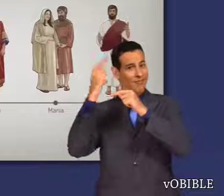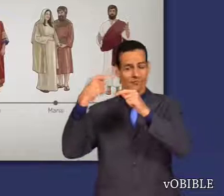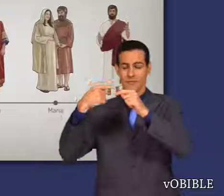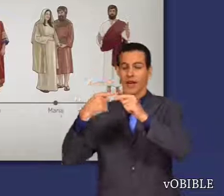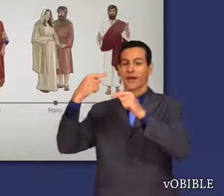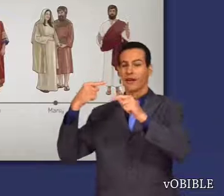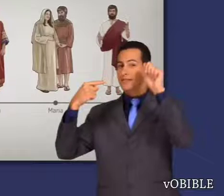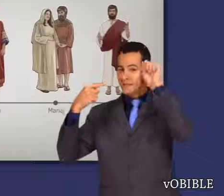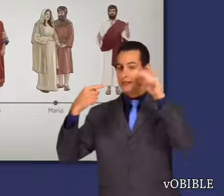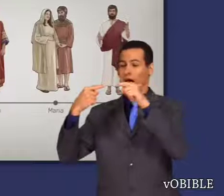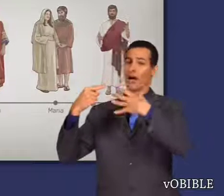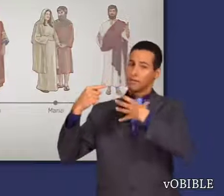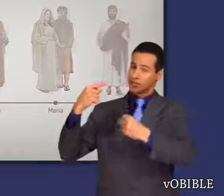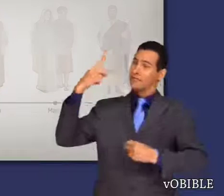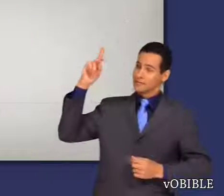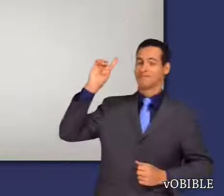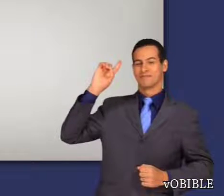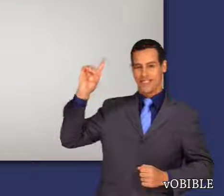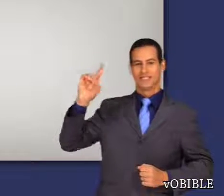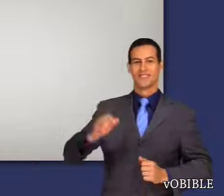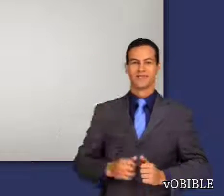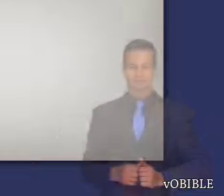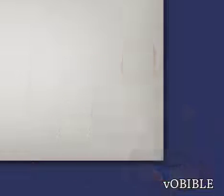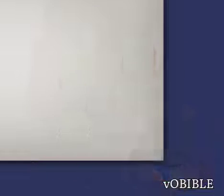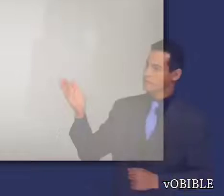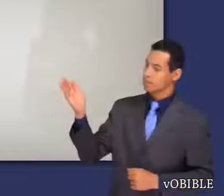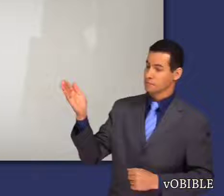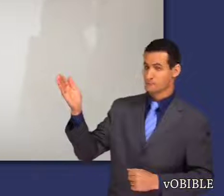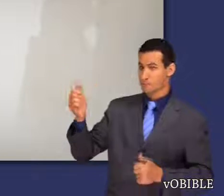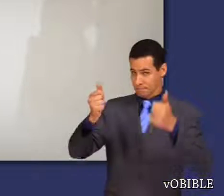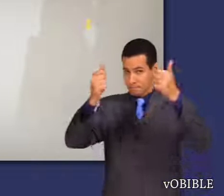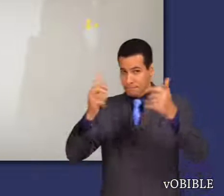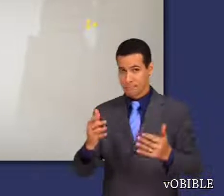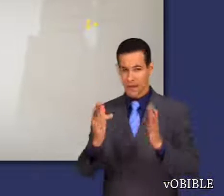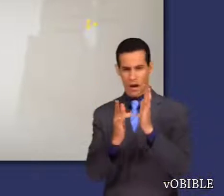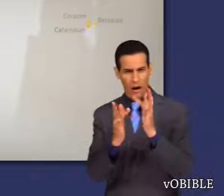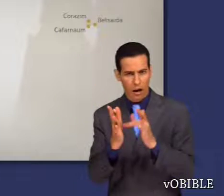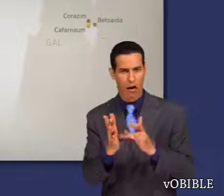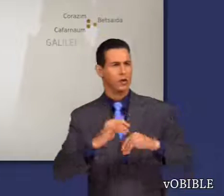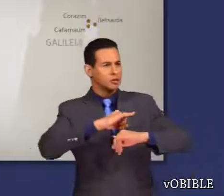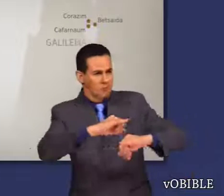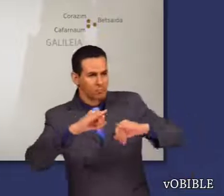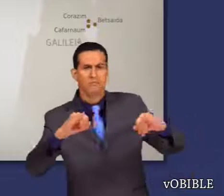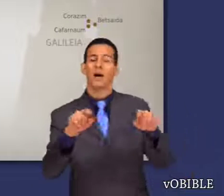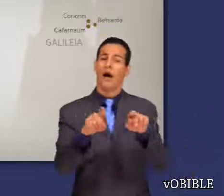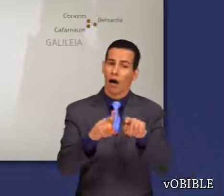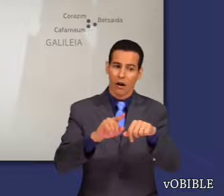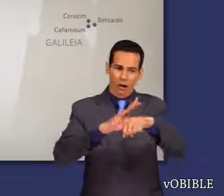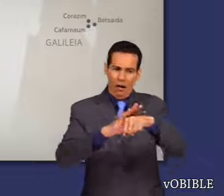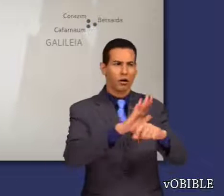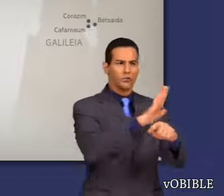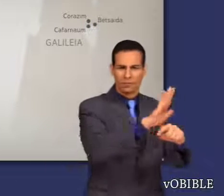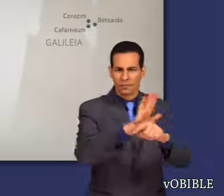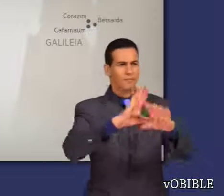até chegar em Adão, filho de Deus. Os capítulos 4 a 9 falam da obra de pregação e das curas que Jesus fez no